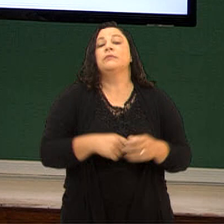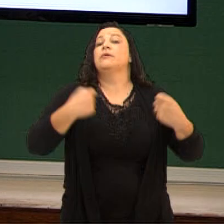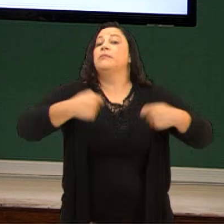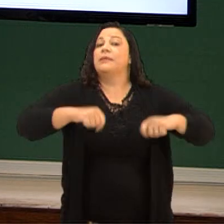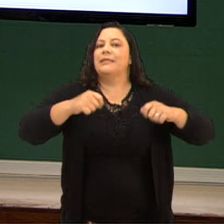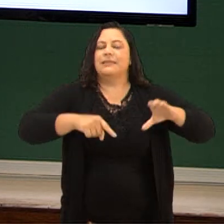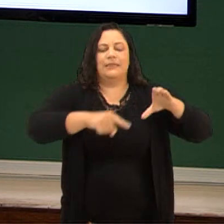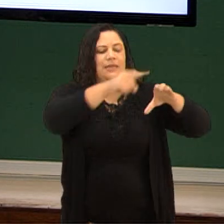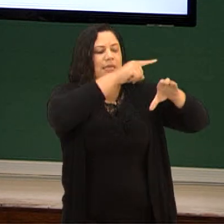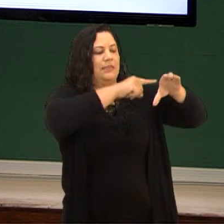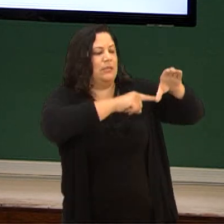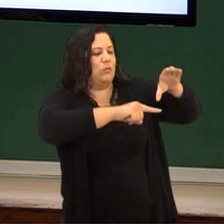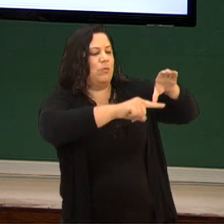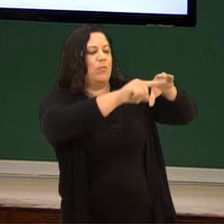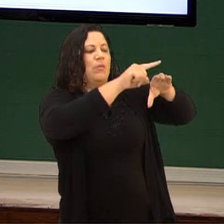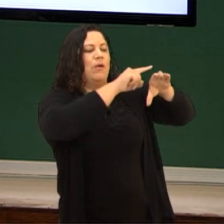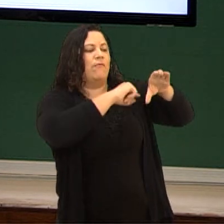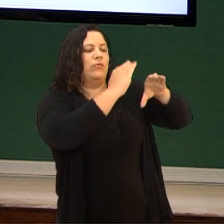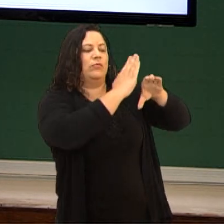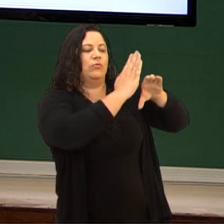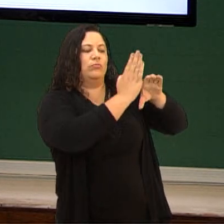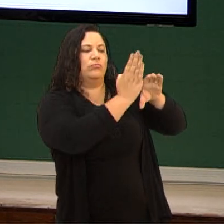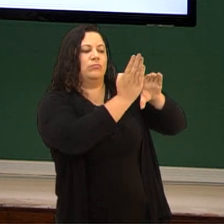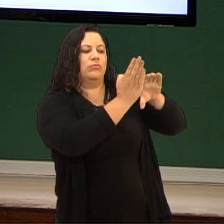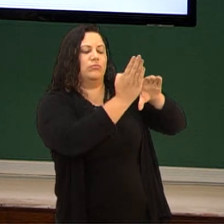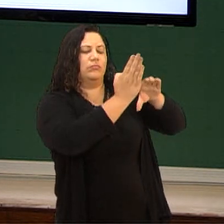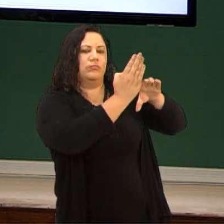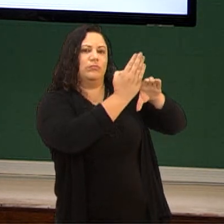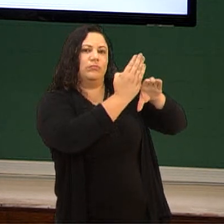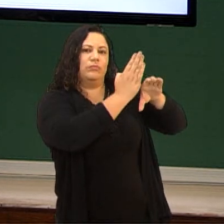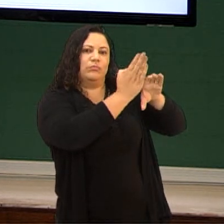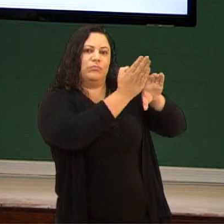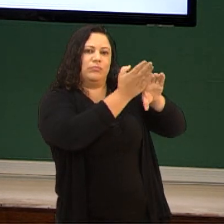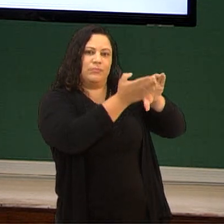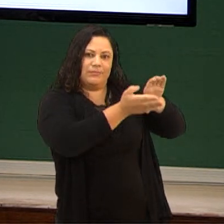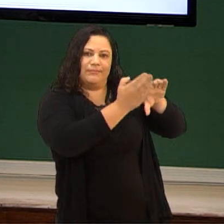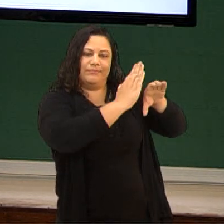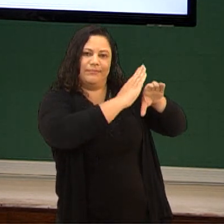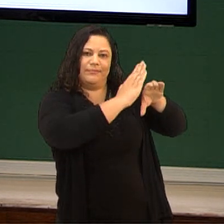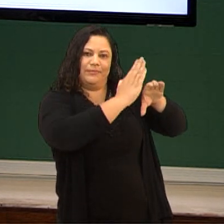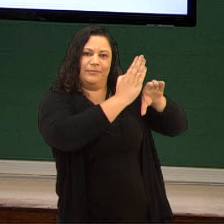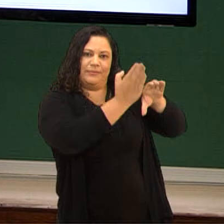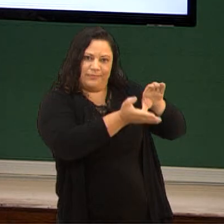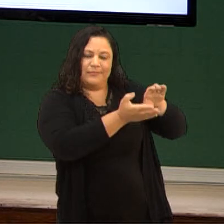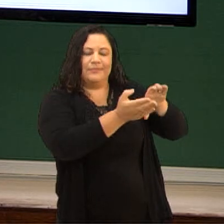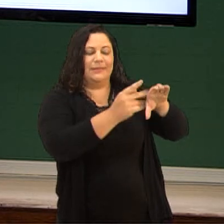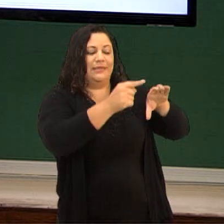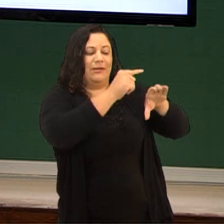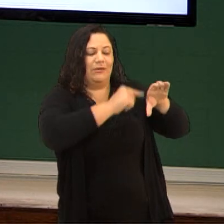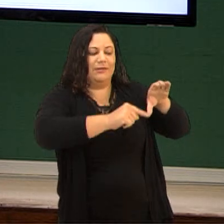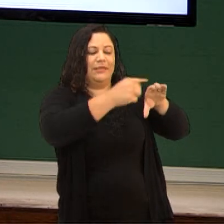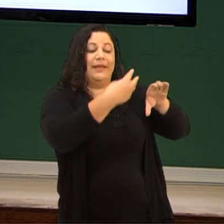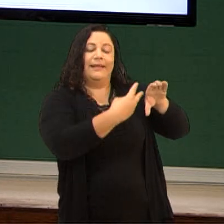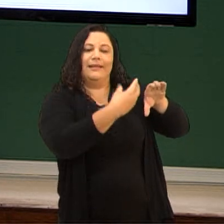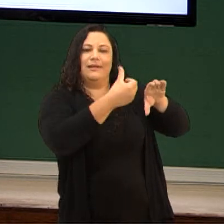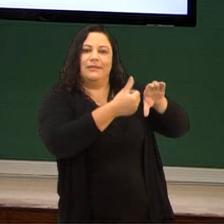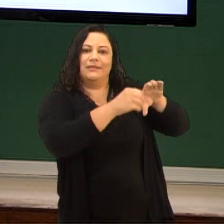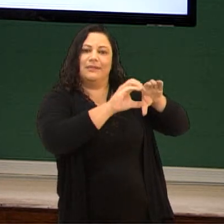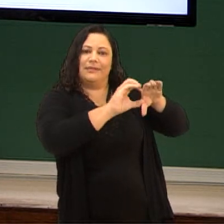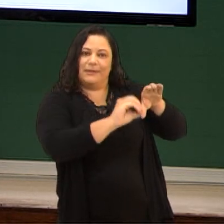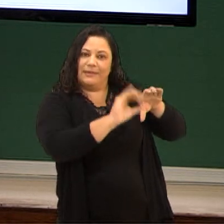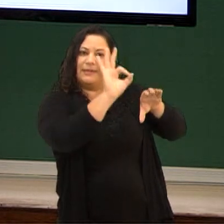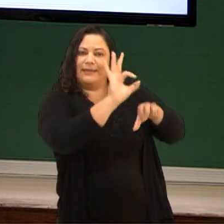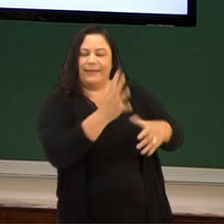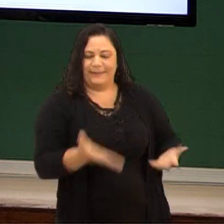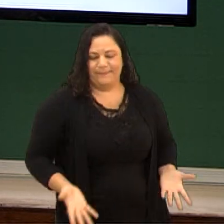completa pelo relógio e a gente sabe que uma volta completa é 360 graus. Então, precisa dar um giro de 360 graus,